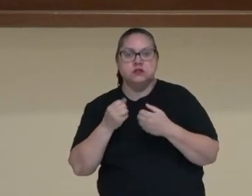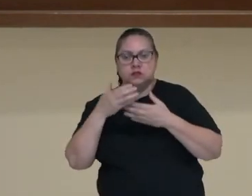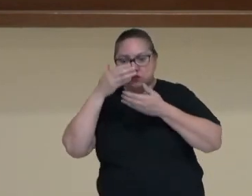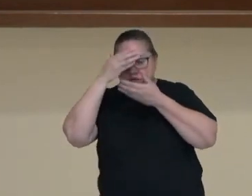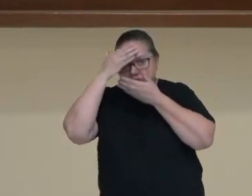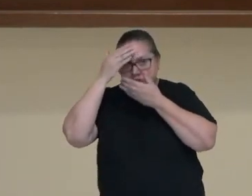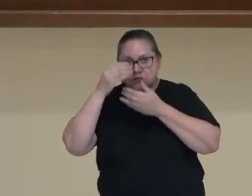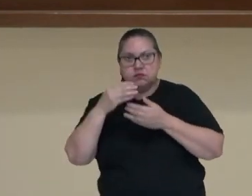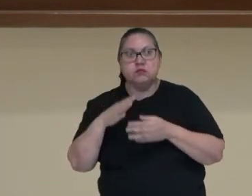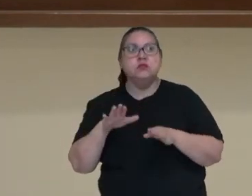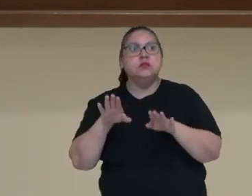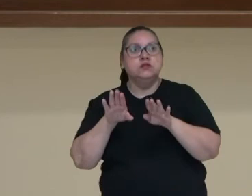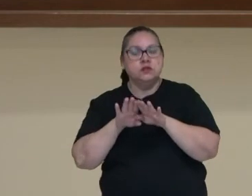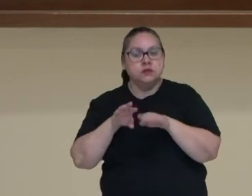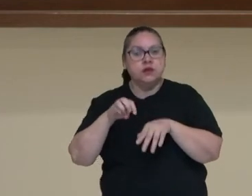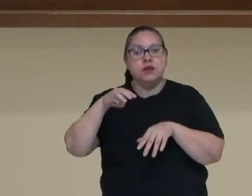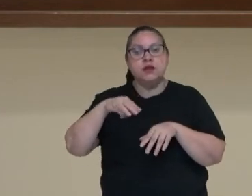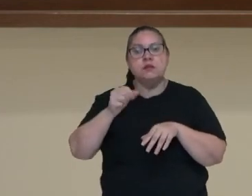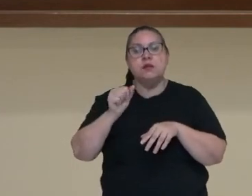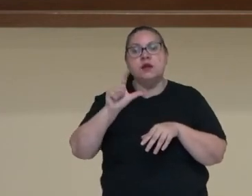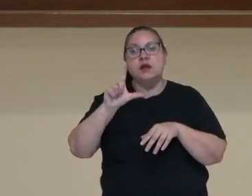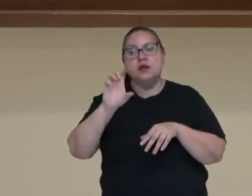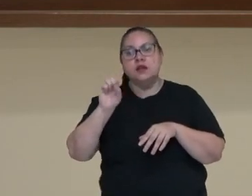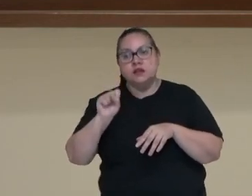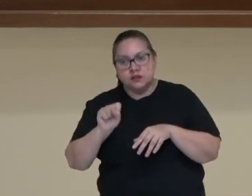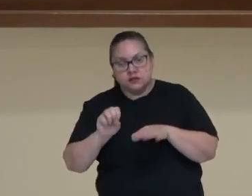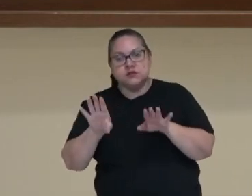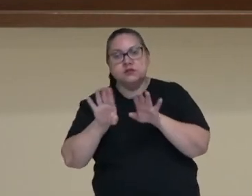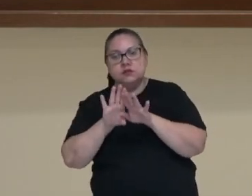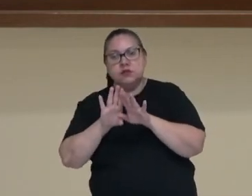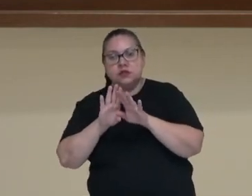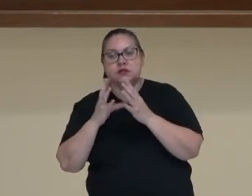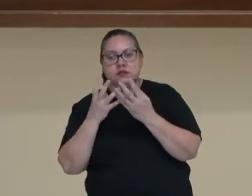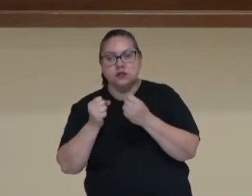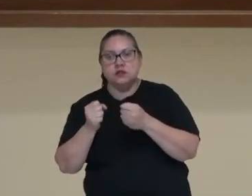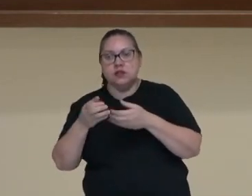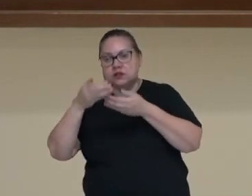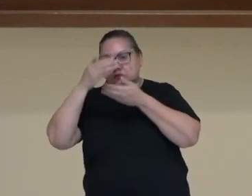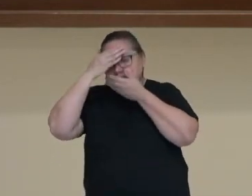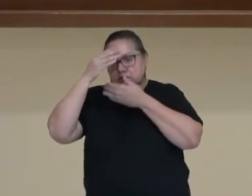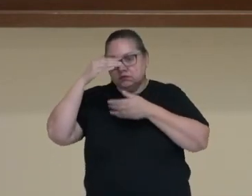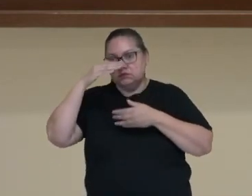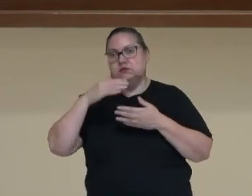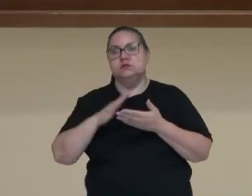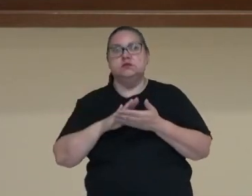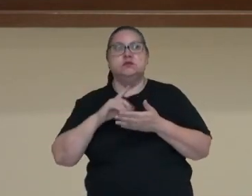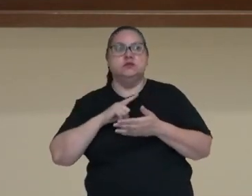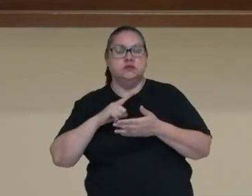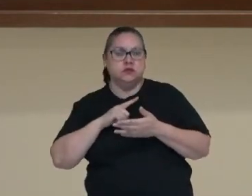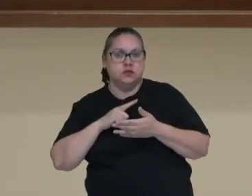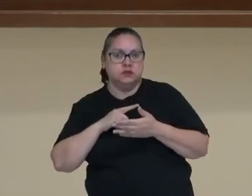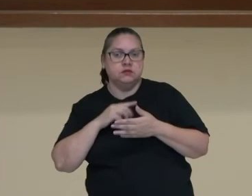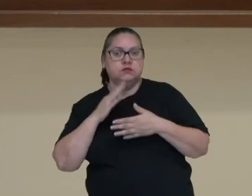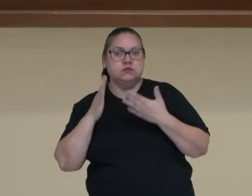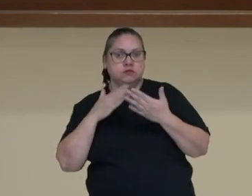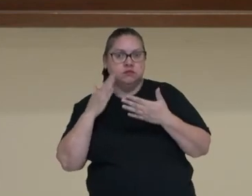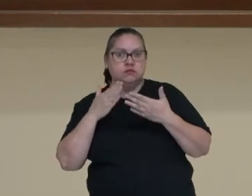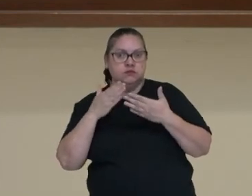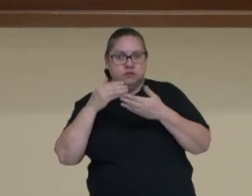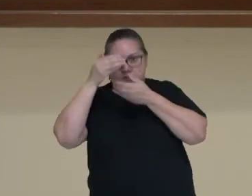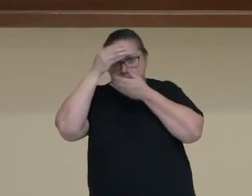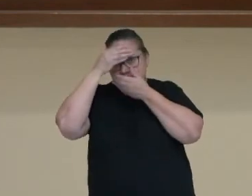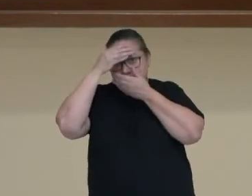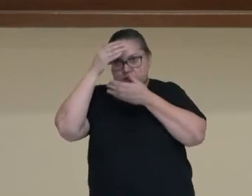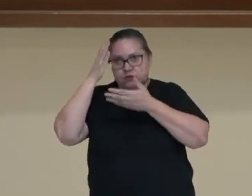dos malês, inclusive o império, né, do Mali, o reino do Mali, que vai ter também de predominância uma